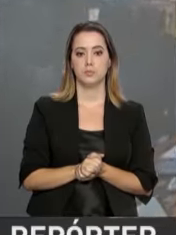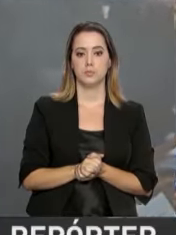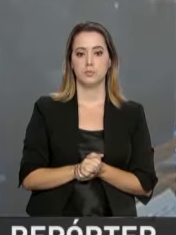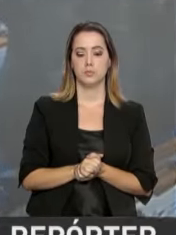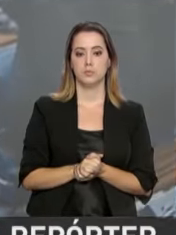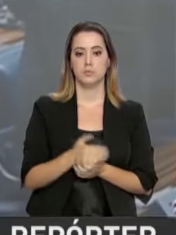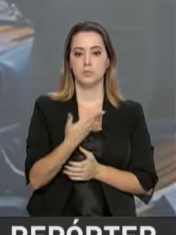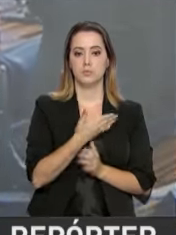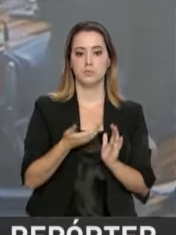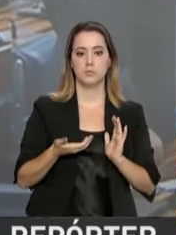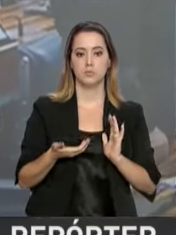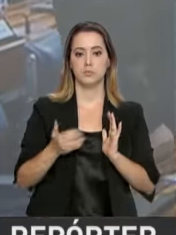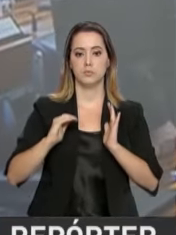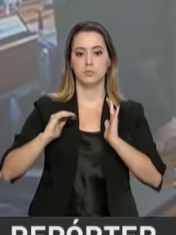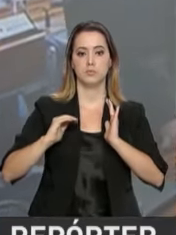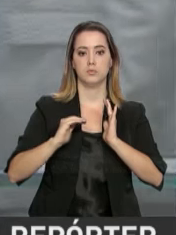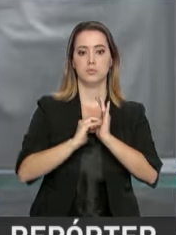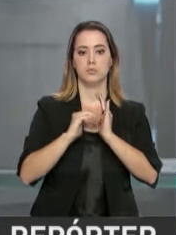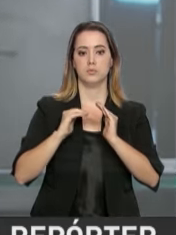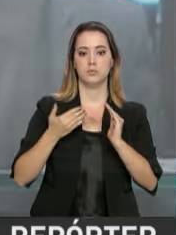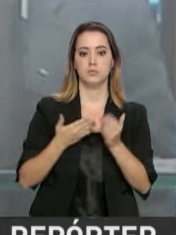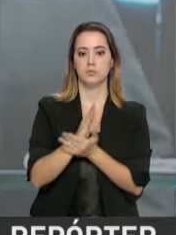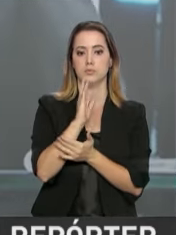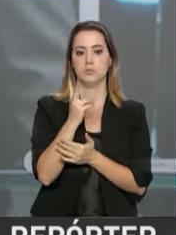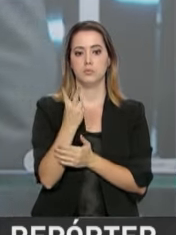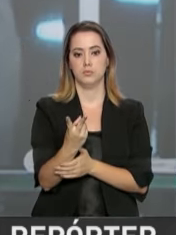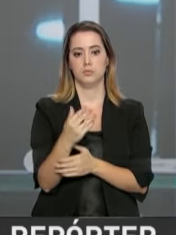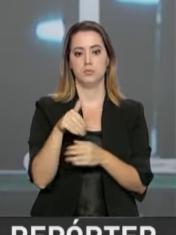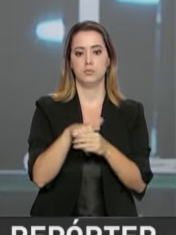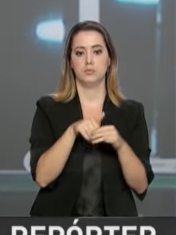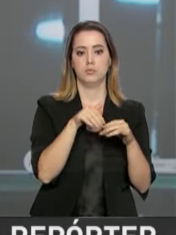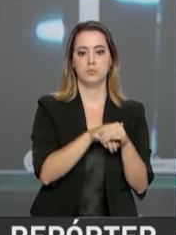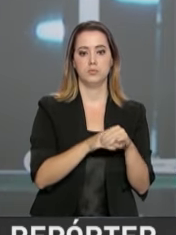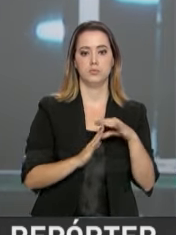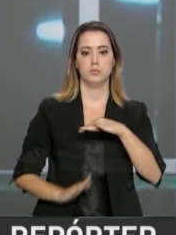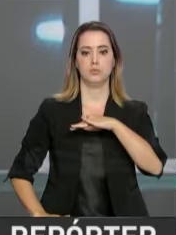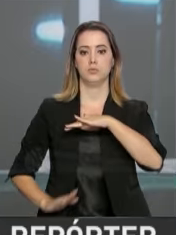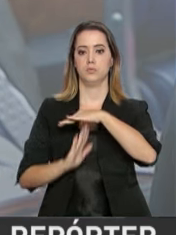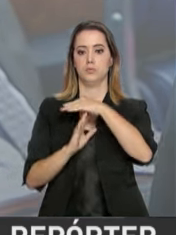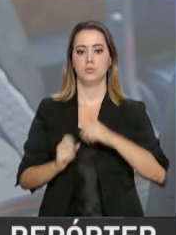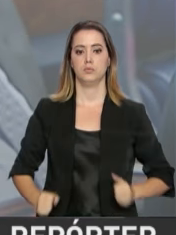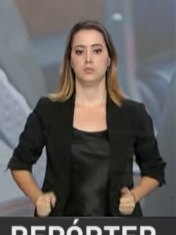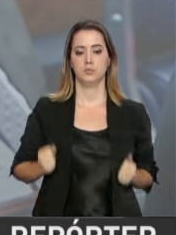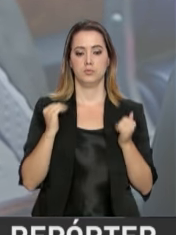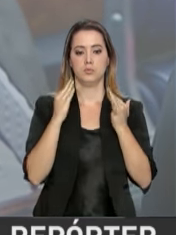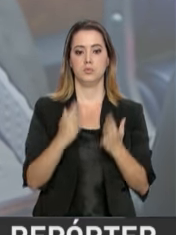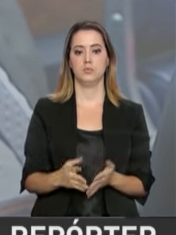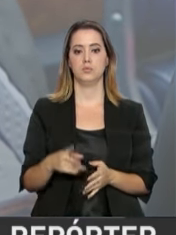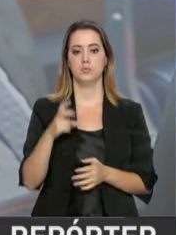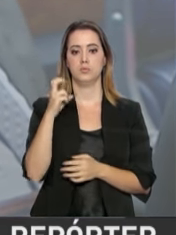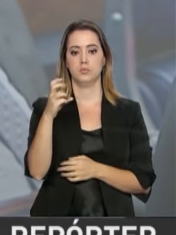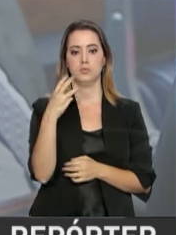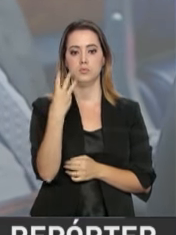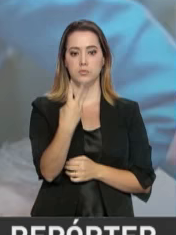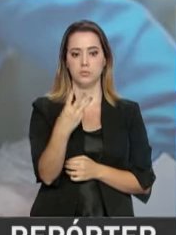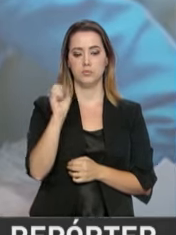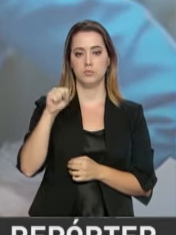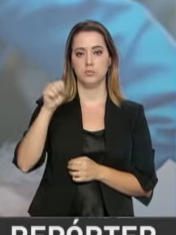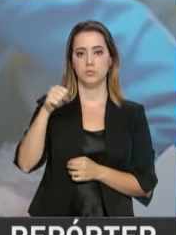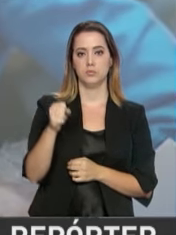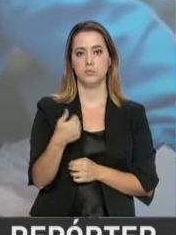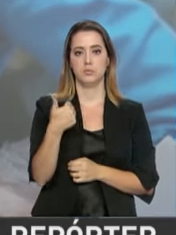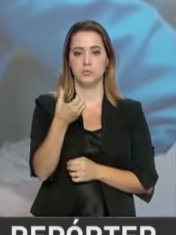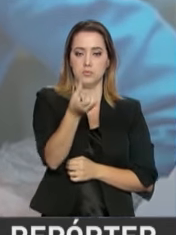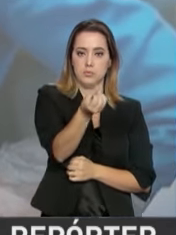O Senado aprovou em segundo turno a proposta que estabelece um teto para o aumento dos gastos públicos. Foram 53 votos favoráveis